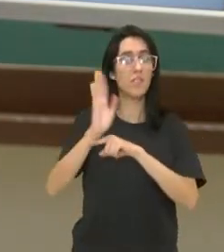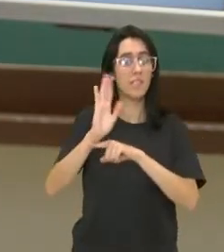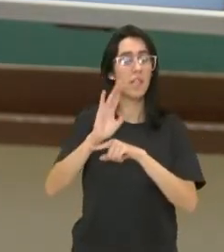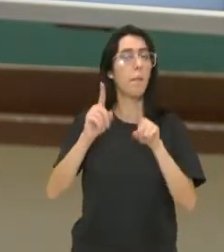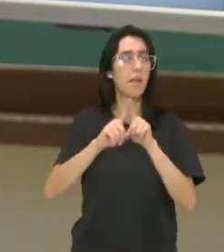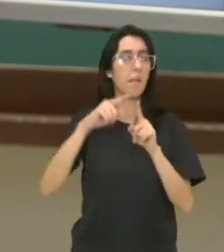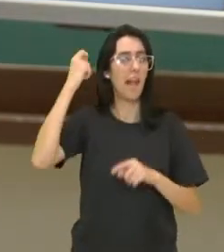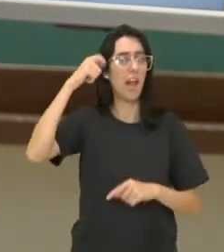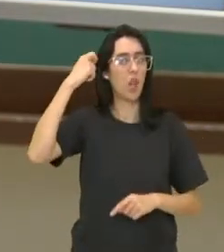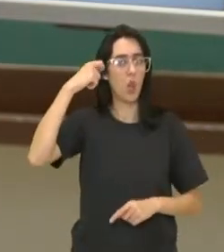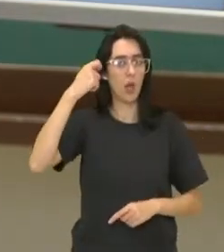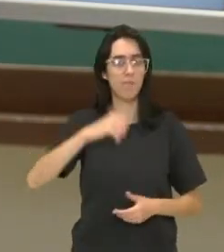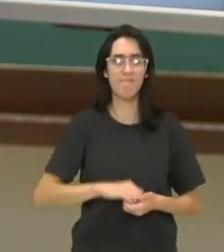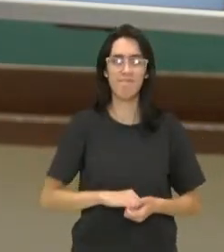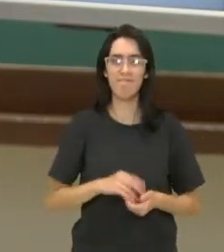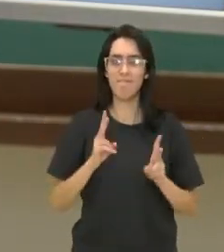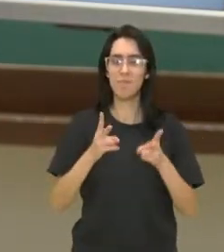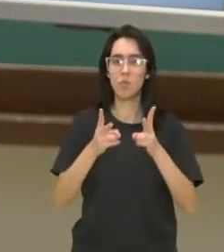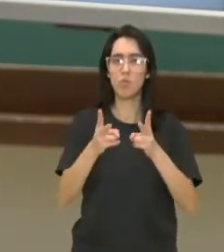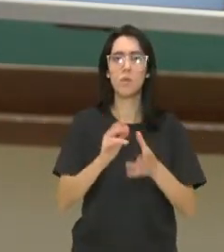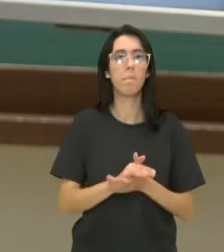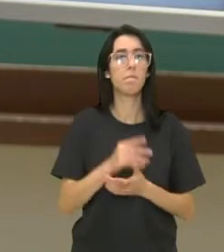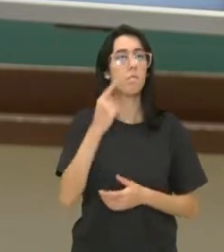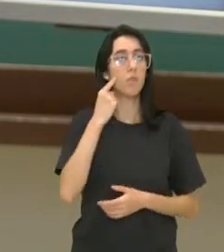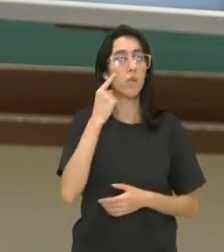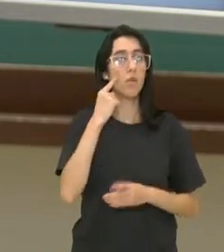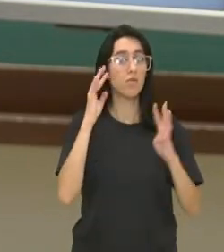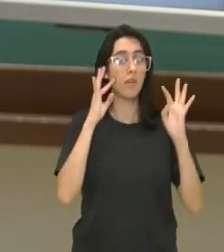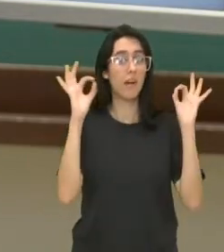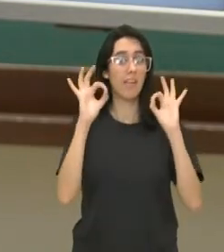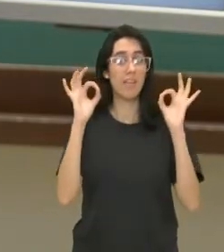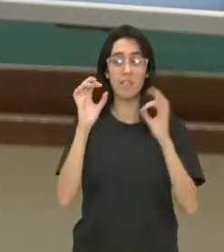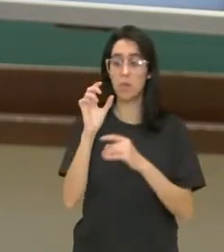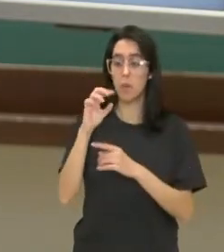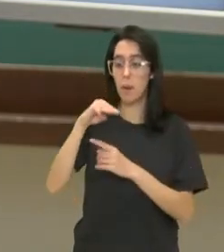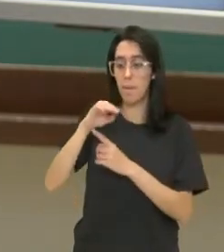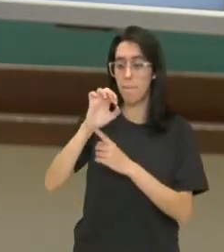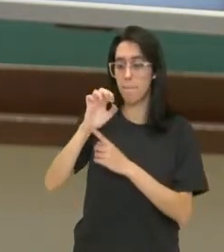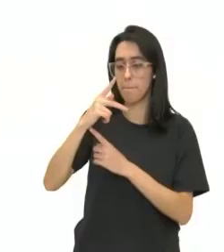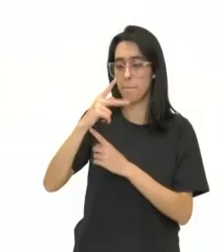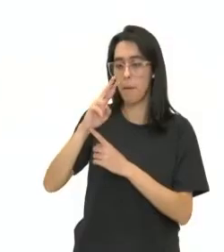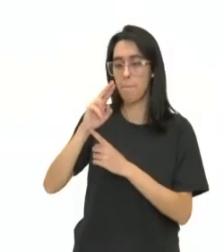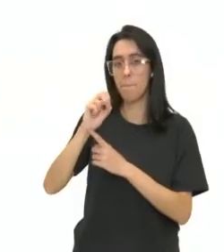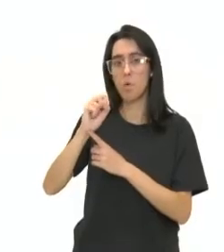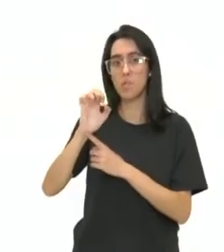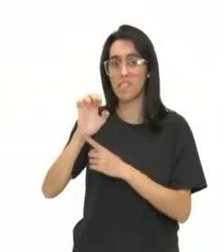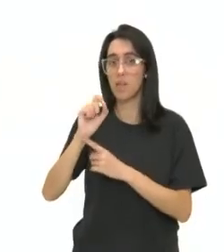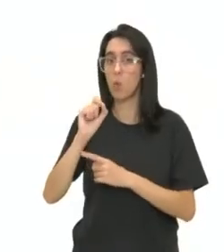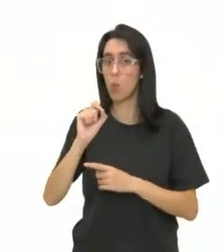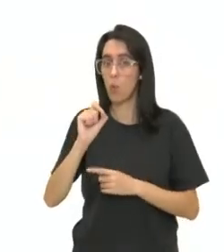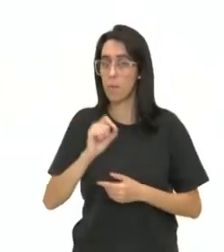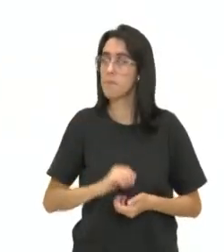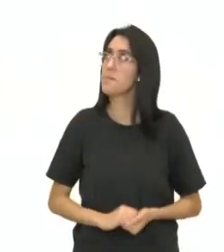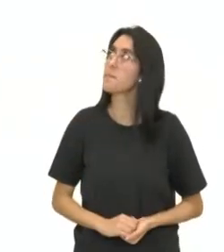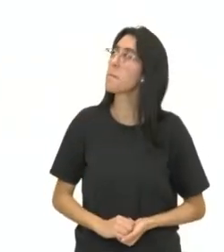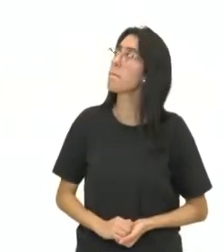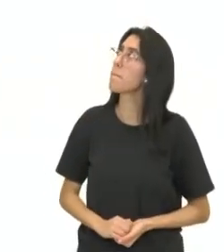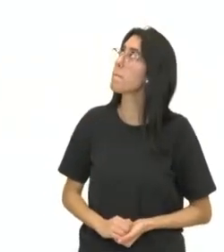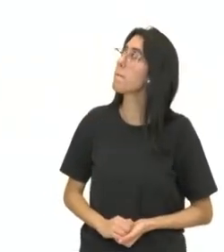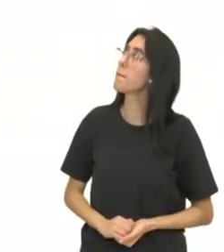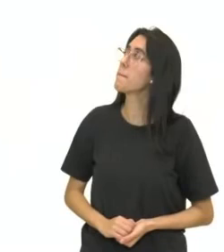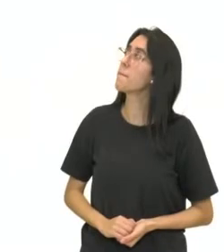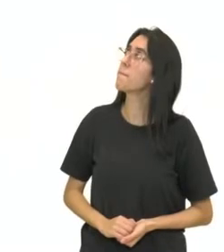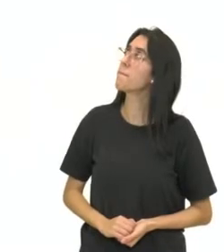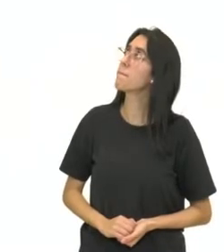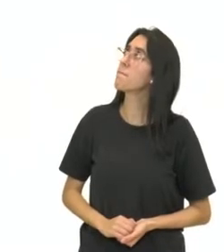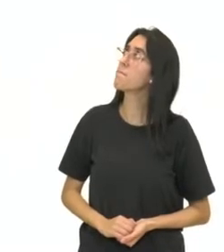torta e vamos ao próximo prestem atenção aqui ó meepo se desconhece a jogadores ser ele diretor de cinema mais